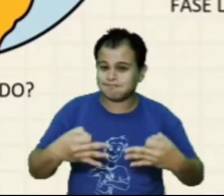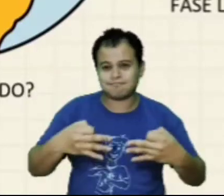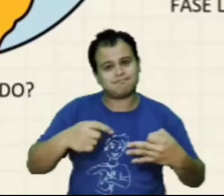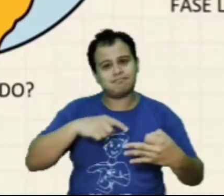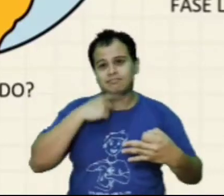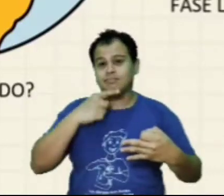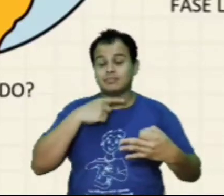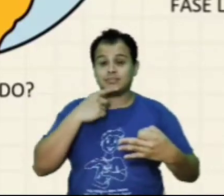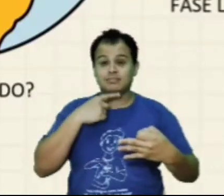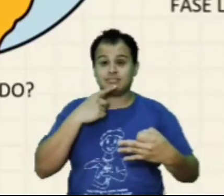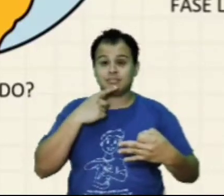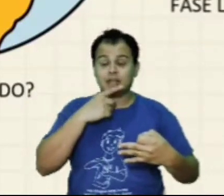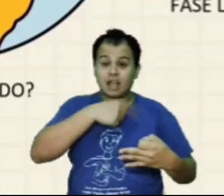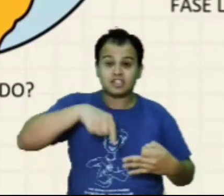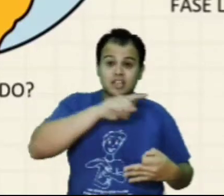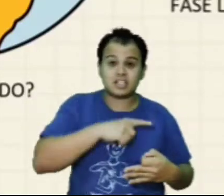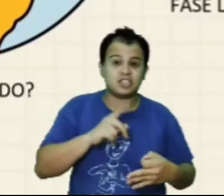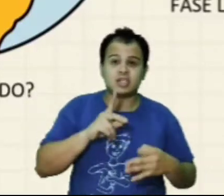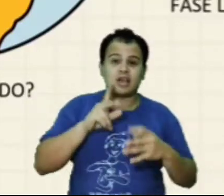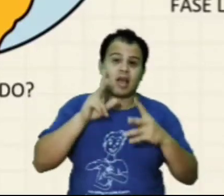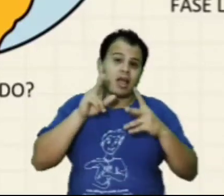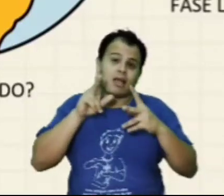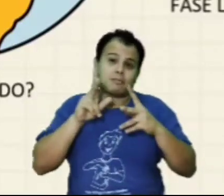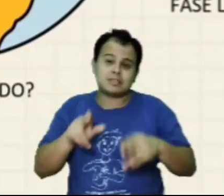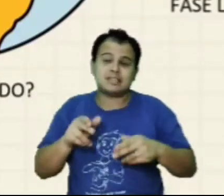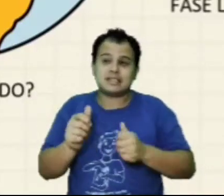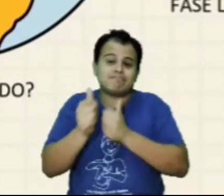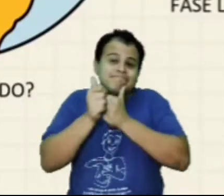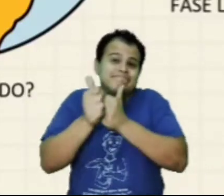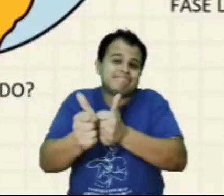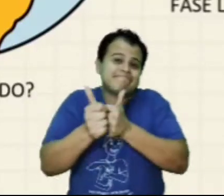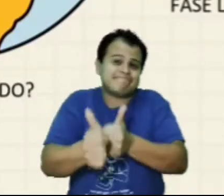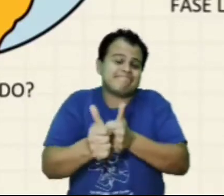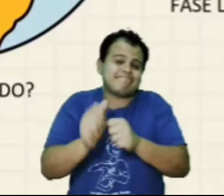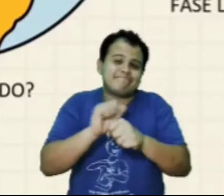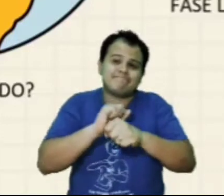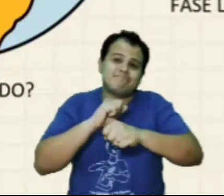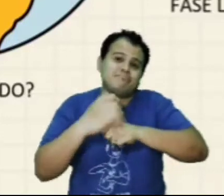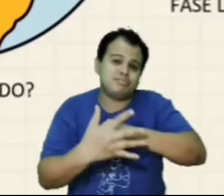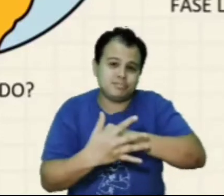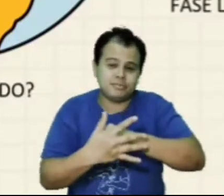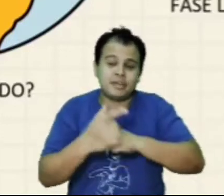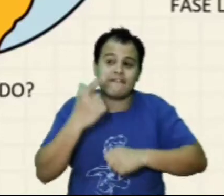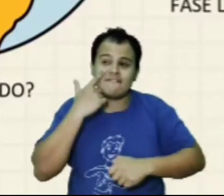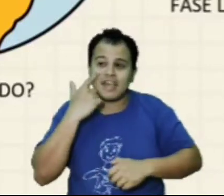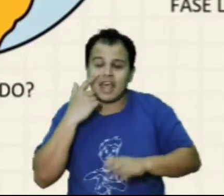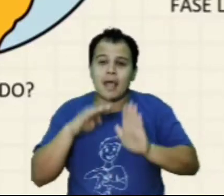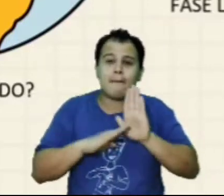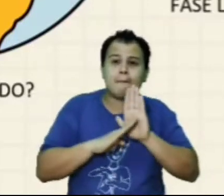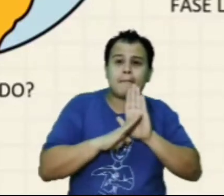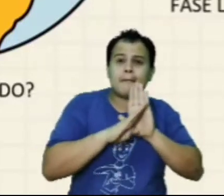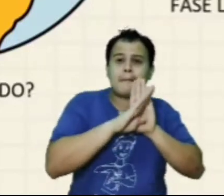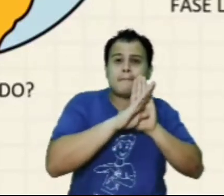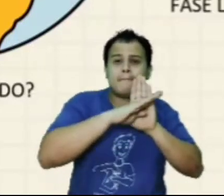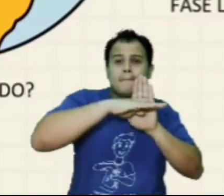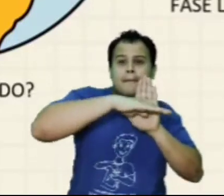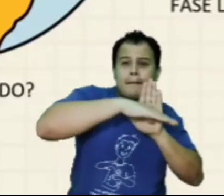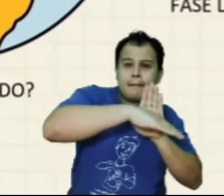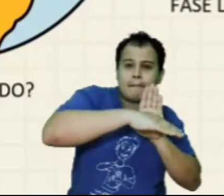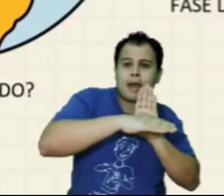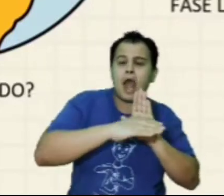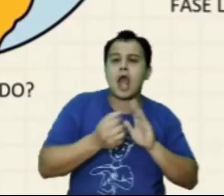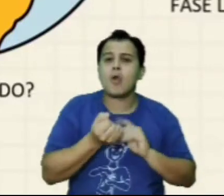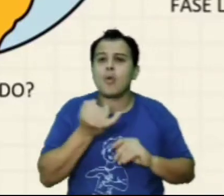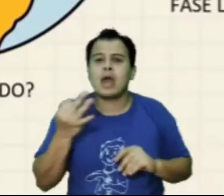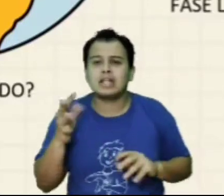está indo de acordo com a pandemia, com a segunda onda, com os leitos de UTI, com o movimento